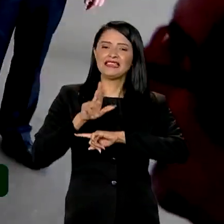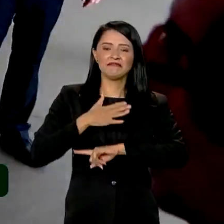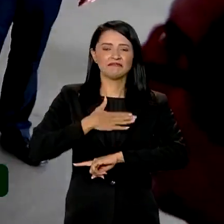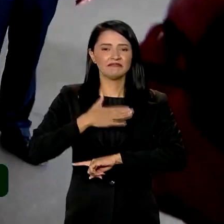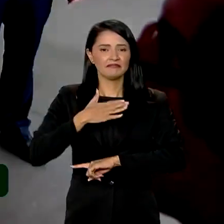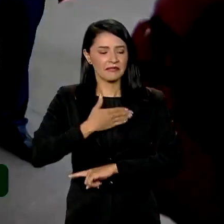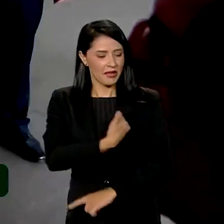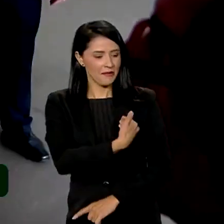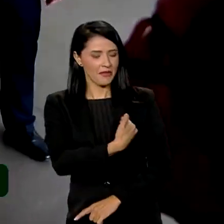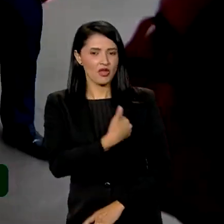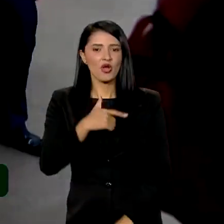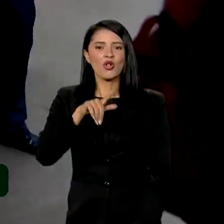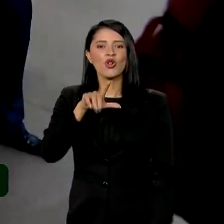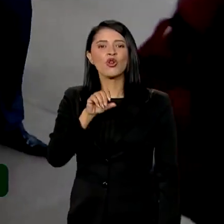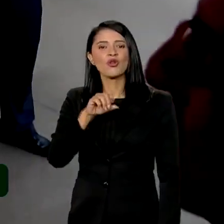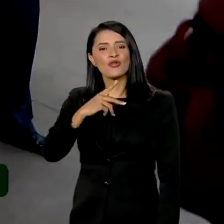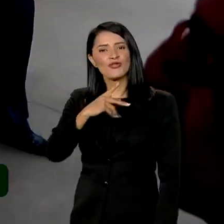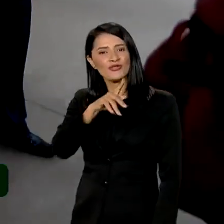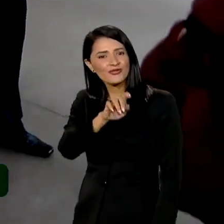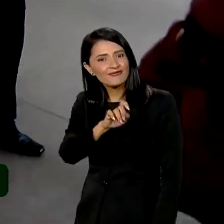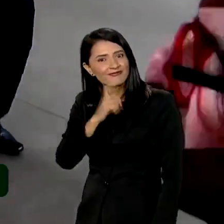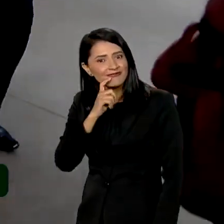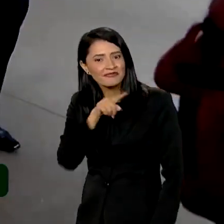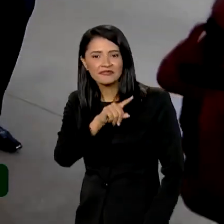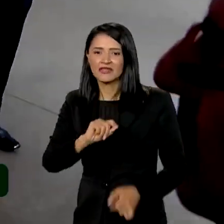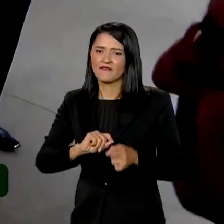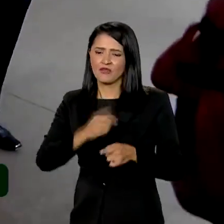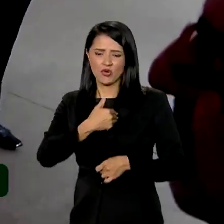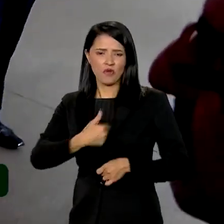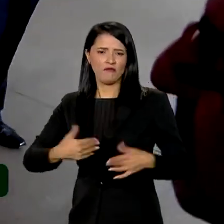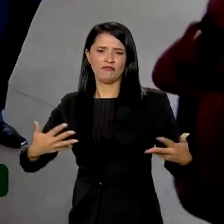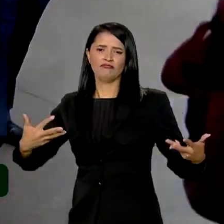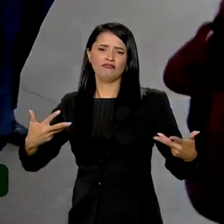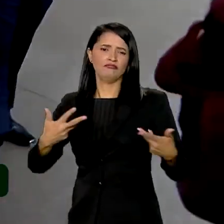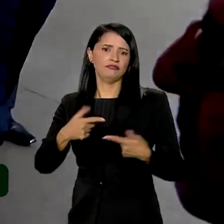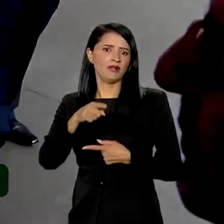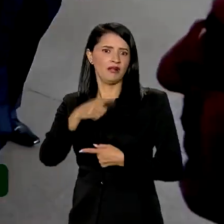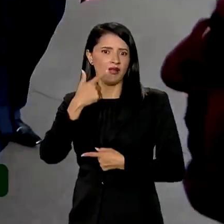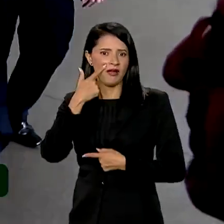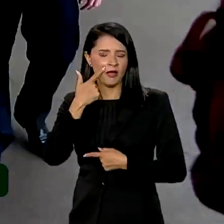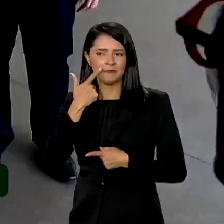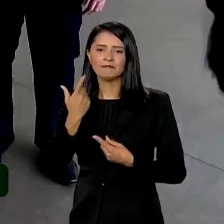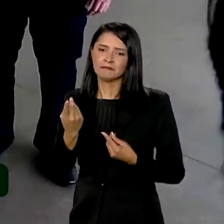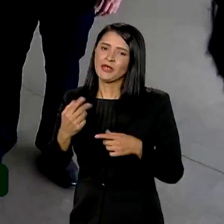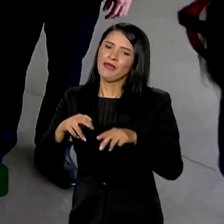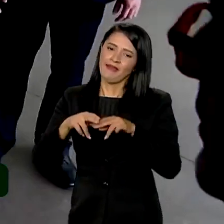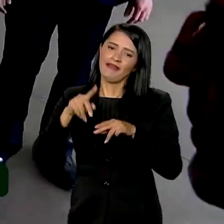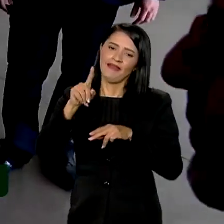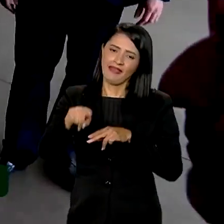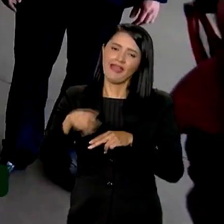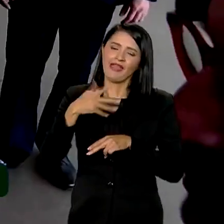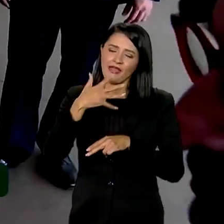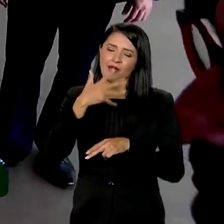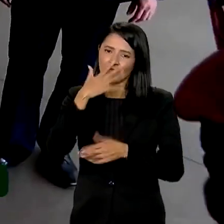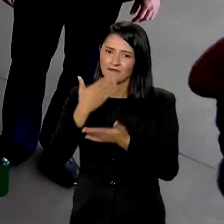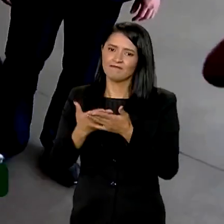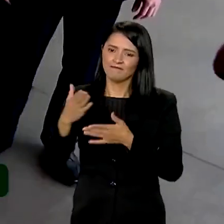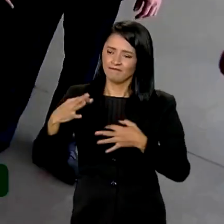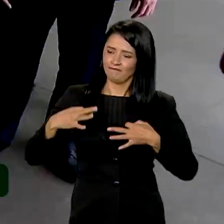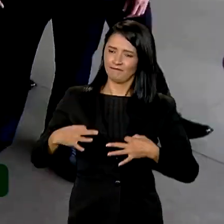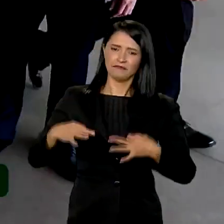grande companheiro López Obrador, que fez um governo extraordinário e, portanto, eu acho que o México